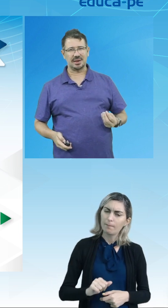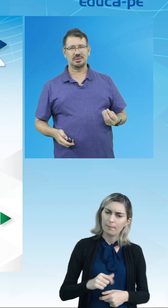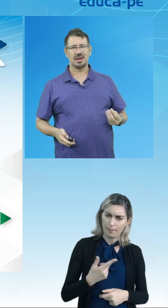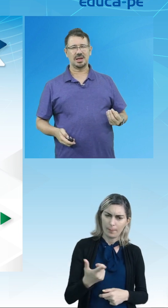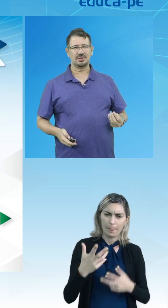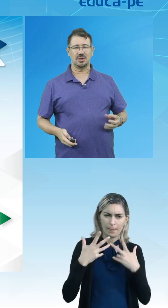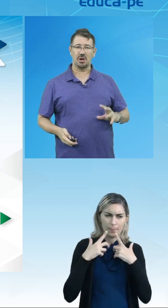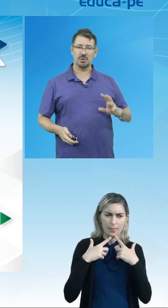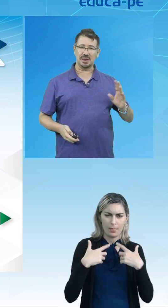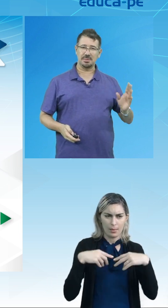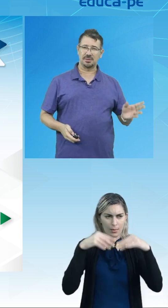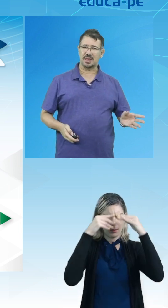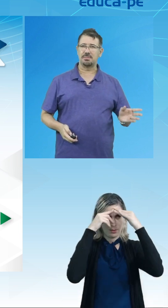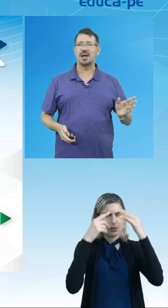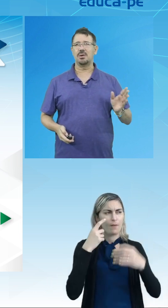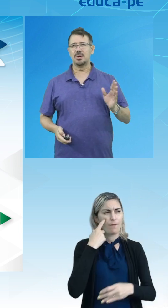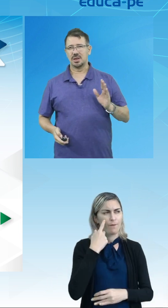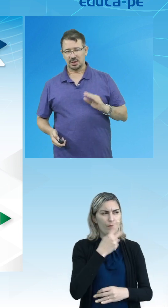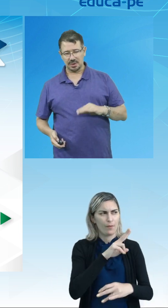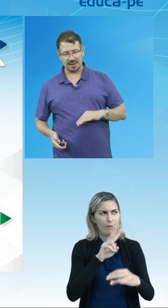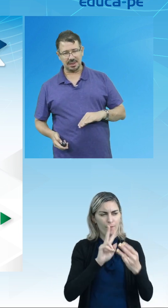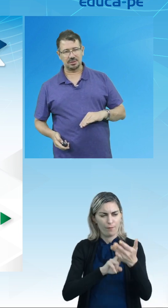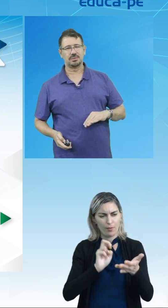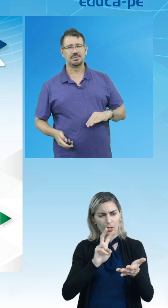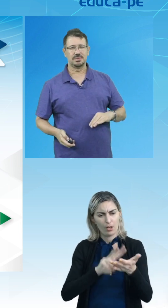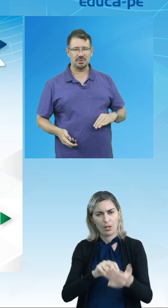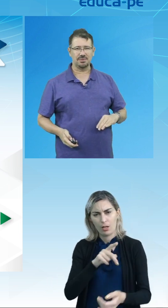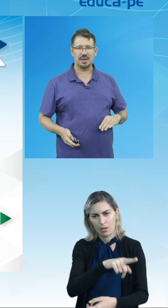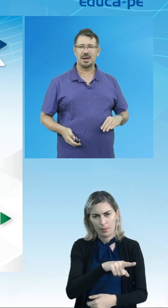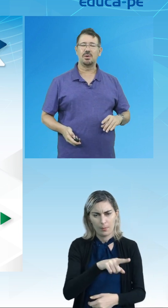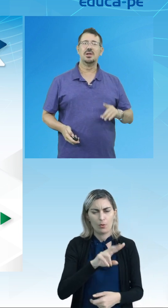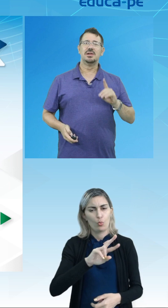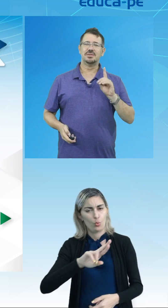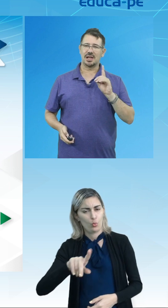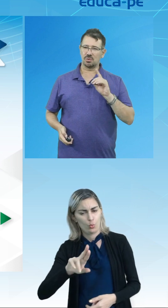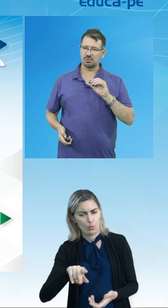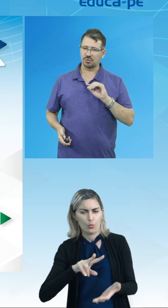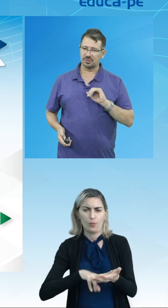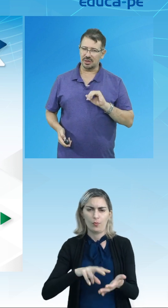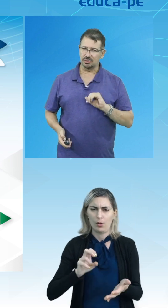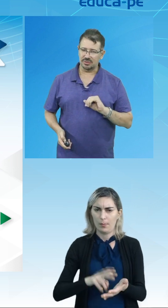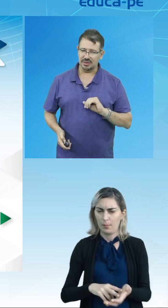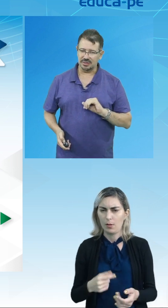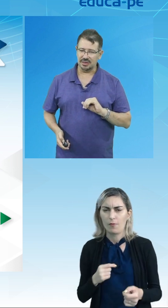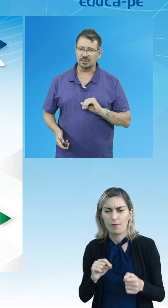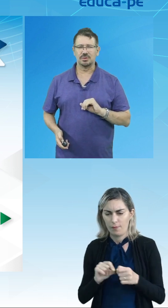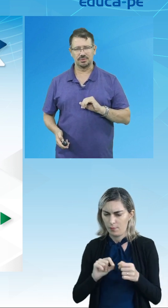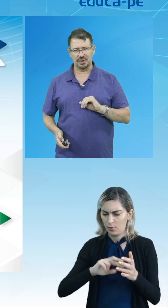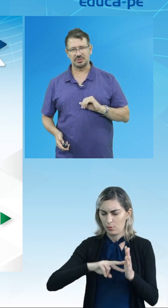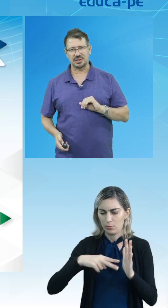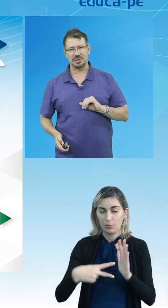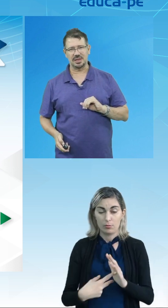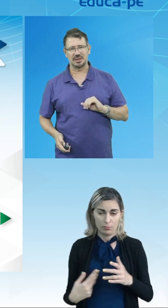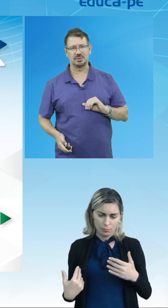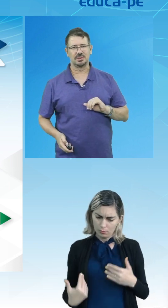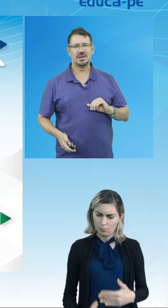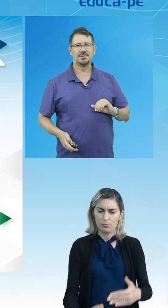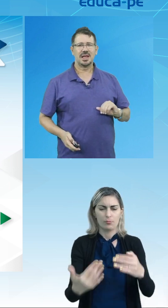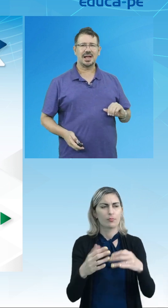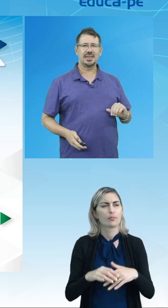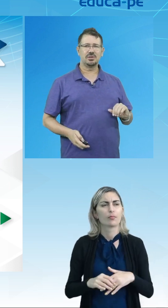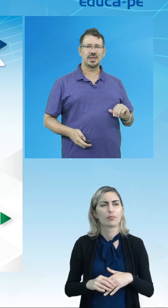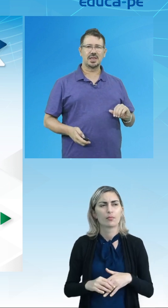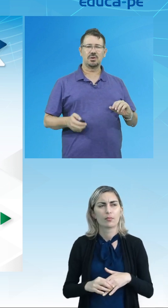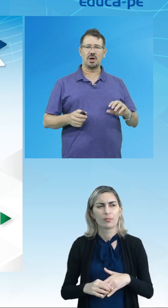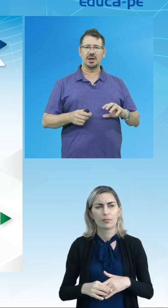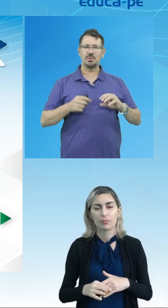apelativa da linguagem. Olha o elemento verbal e o elemento não verbal na construção do sentido. Vamos caminhando.